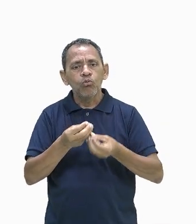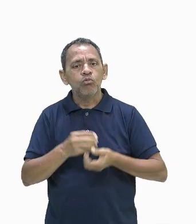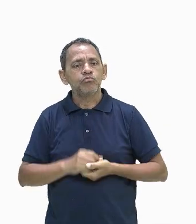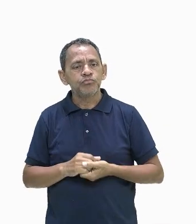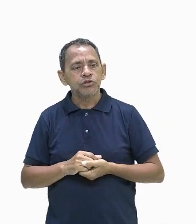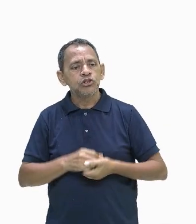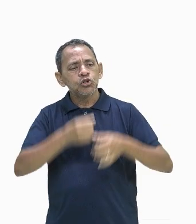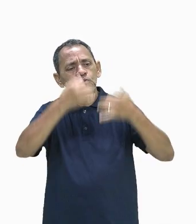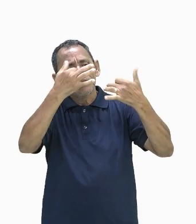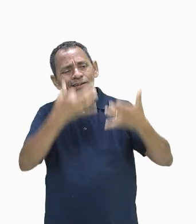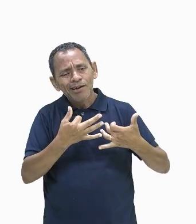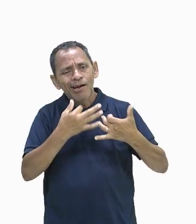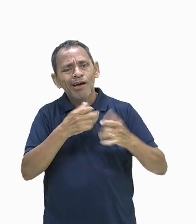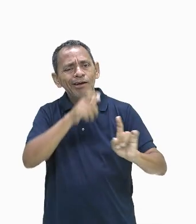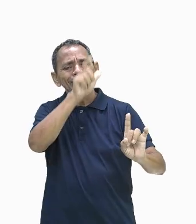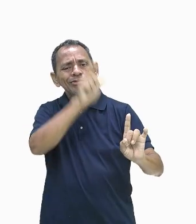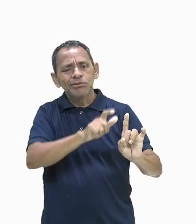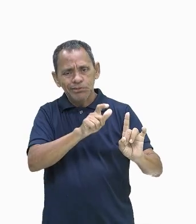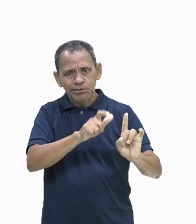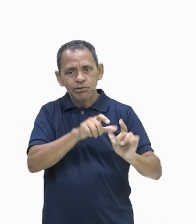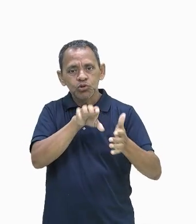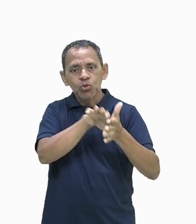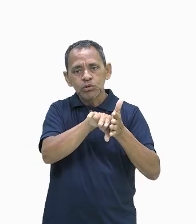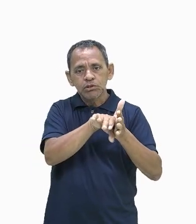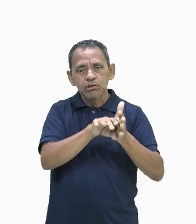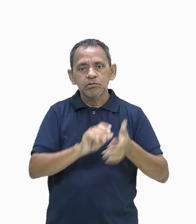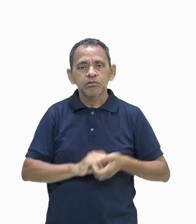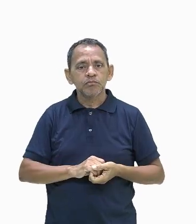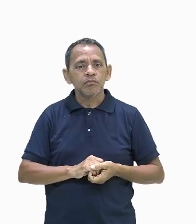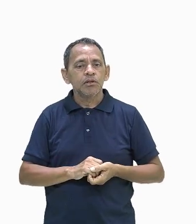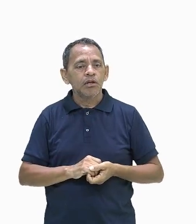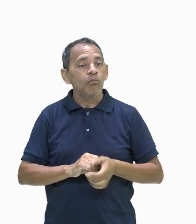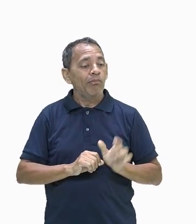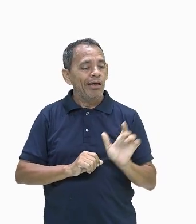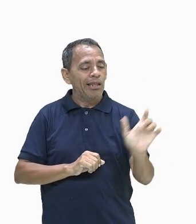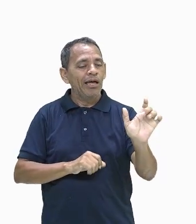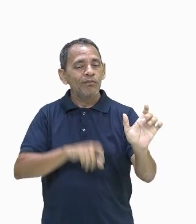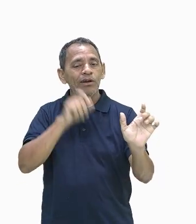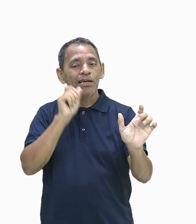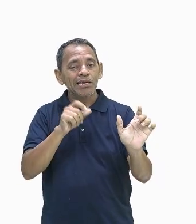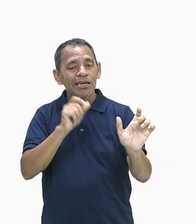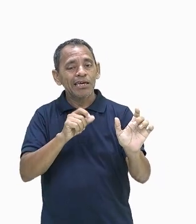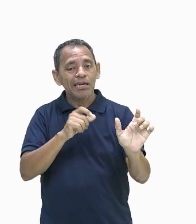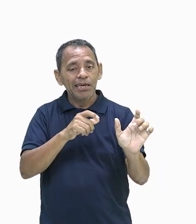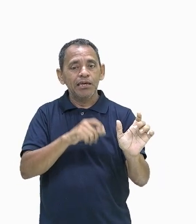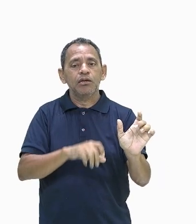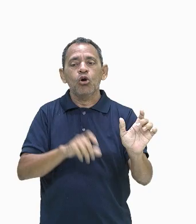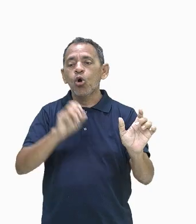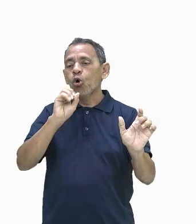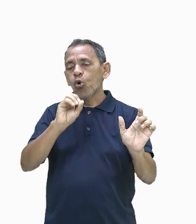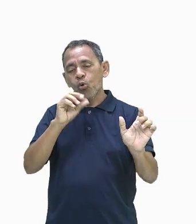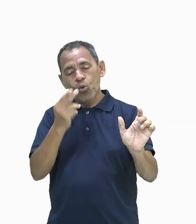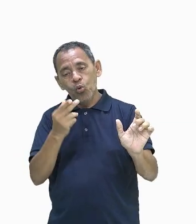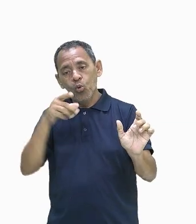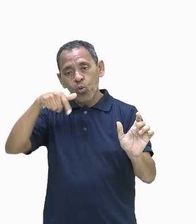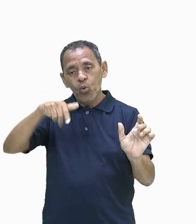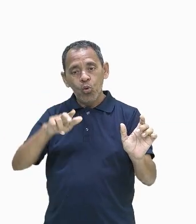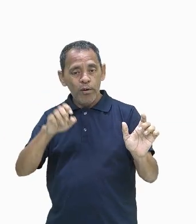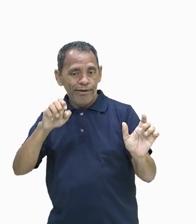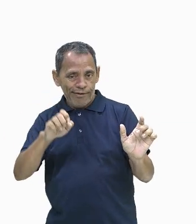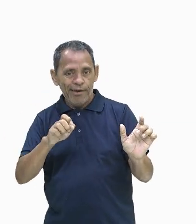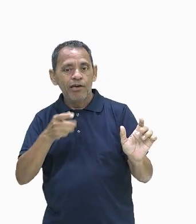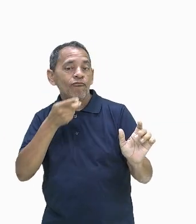como sujeito de uma oração? Bem, sujeito é o termo sobre quem ou o que se fala. Então,